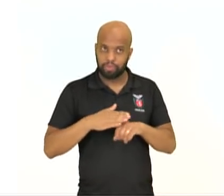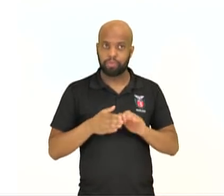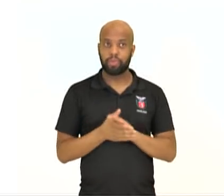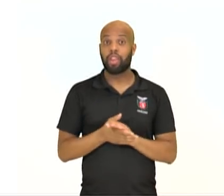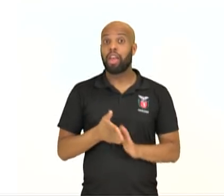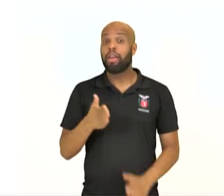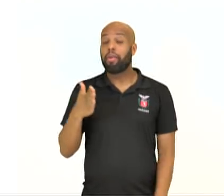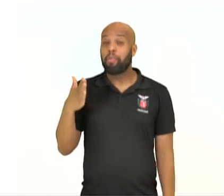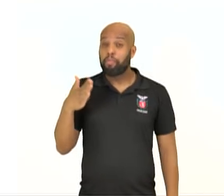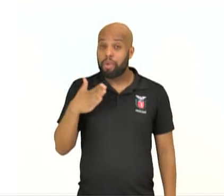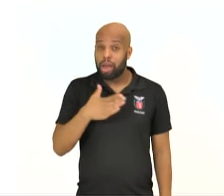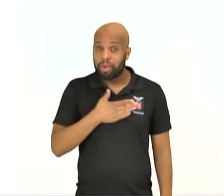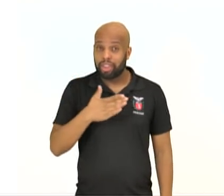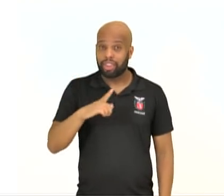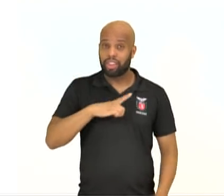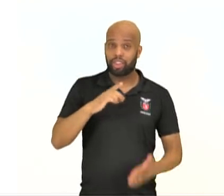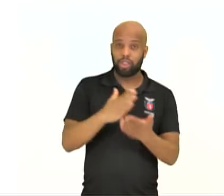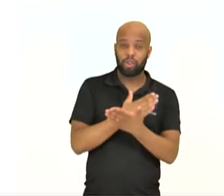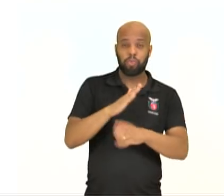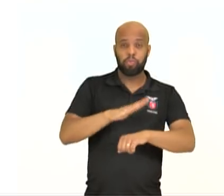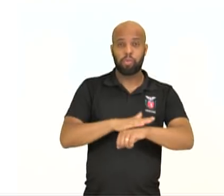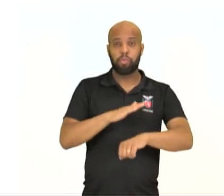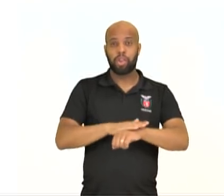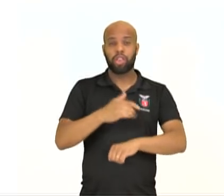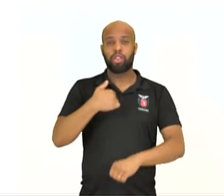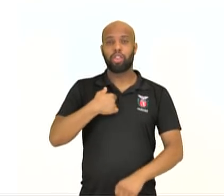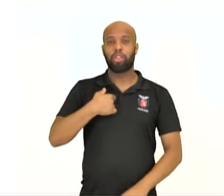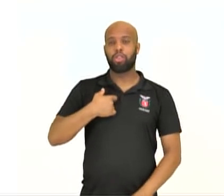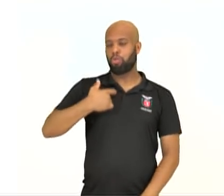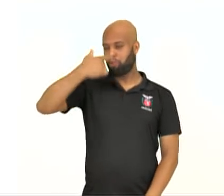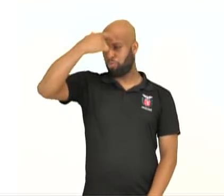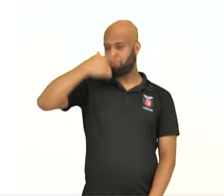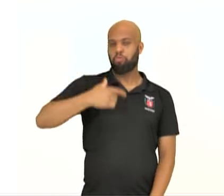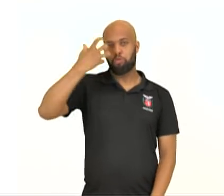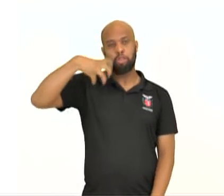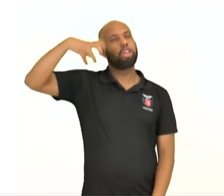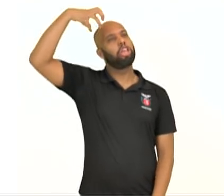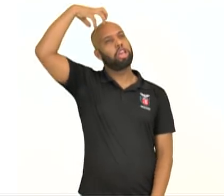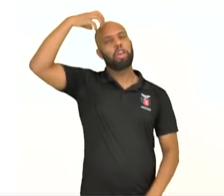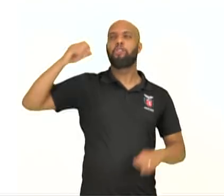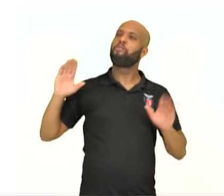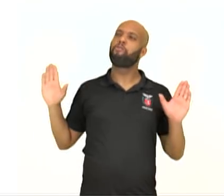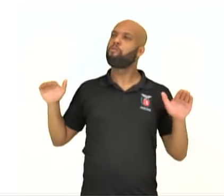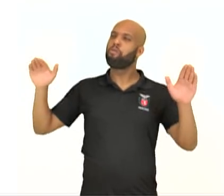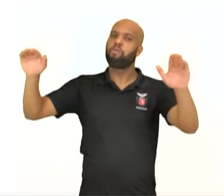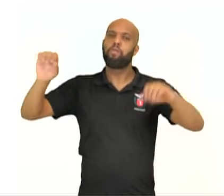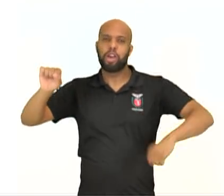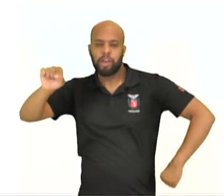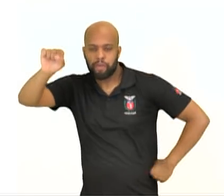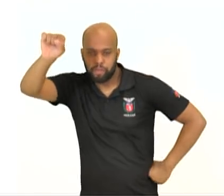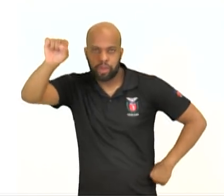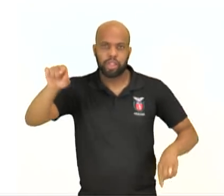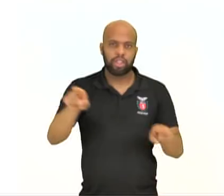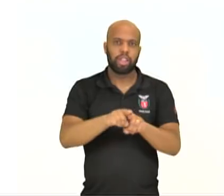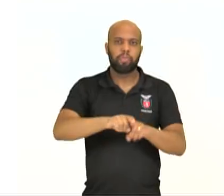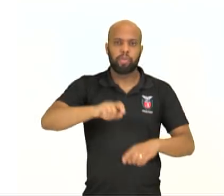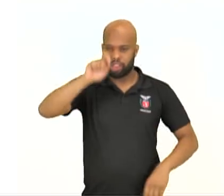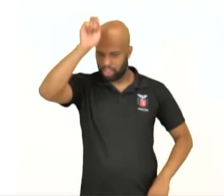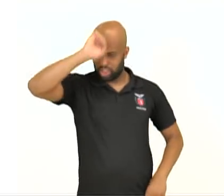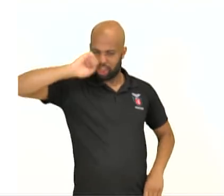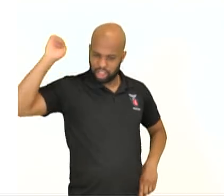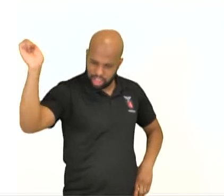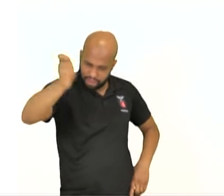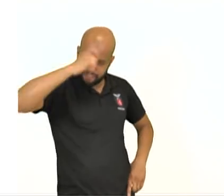Para mim, tem vezes que eu sou rei, herói voador, cowboy lutador, jogador